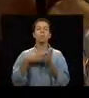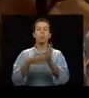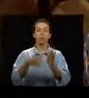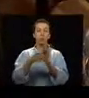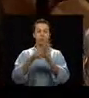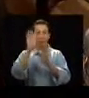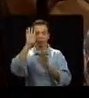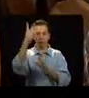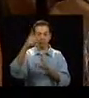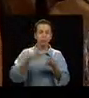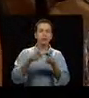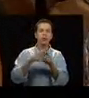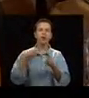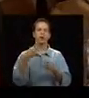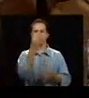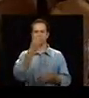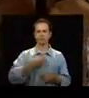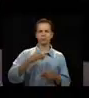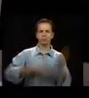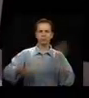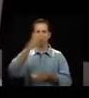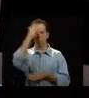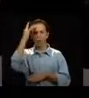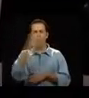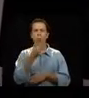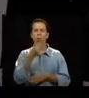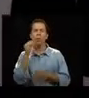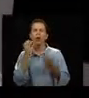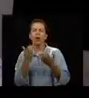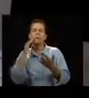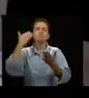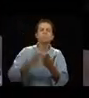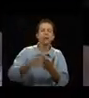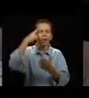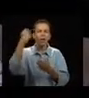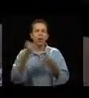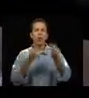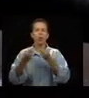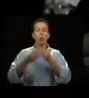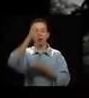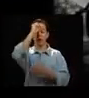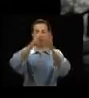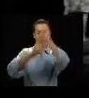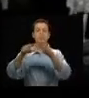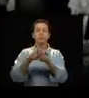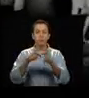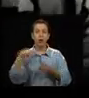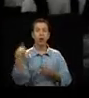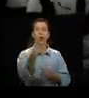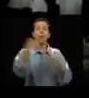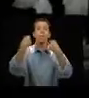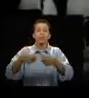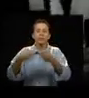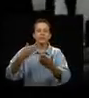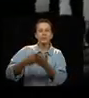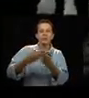soluções aí estão. Não se pode regular 40 horas a um homem que tem sede de saber, ou fome da cabeça, como dizem em Angicos, que